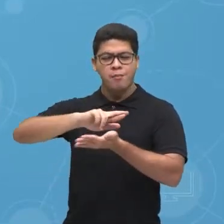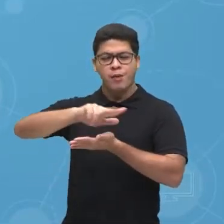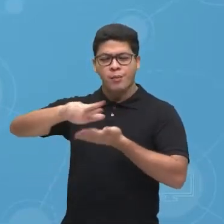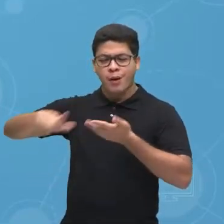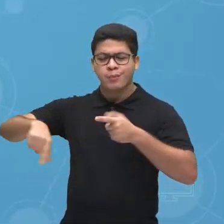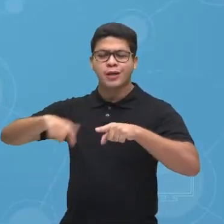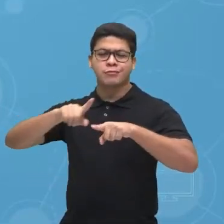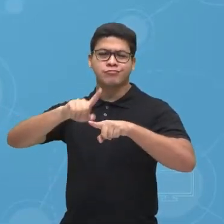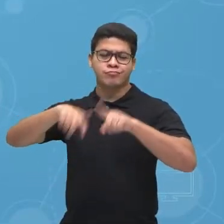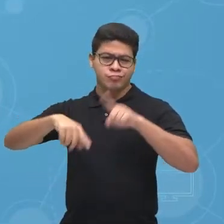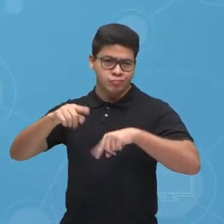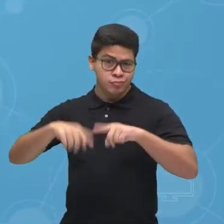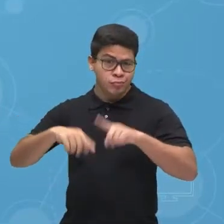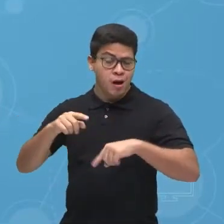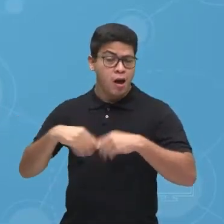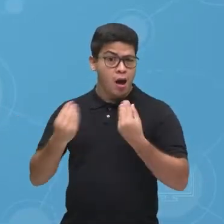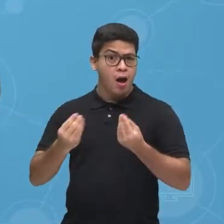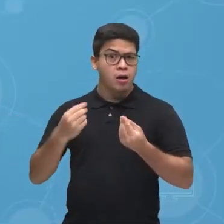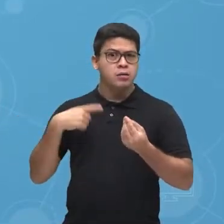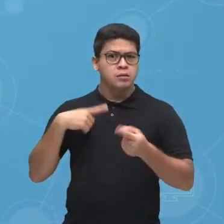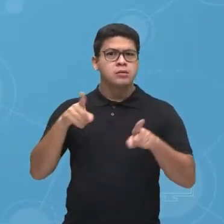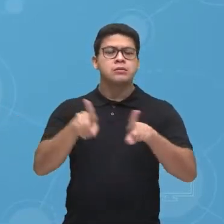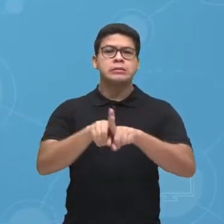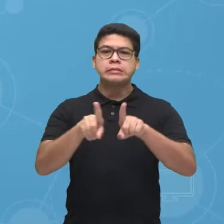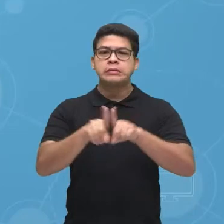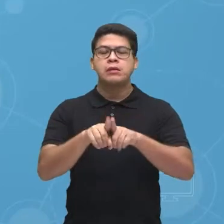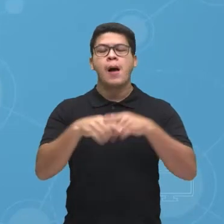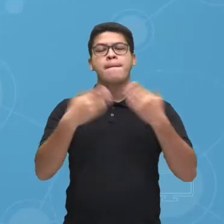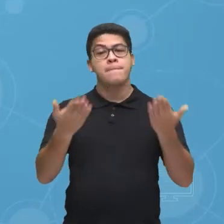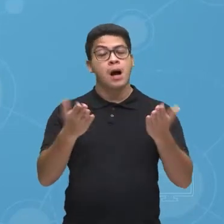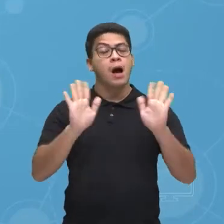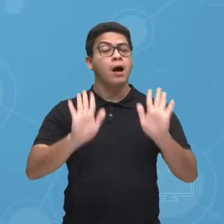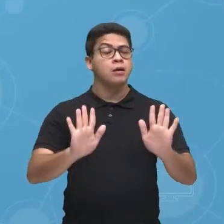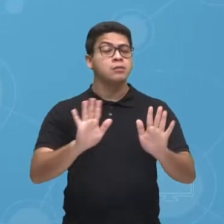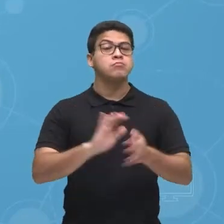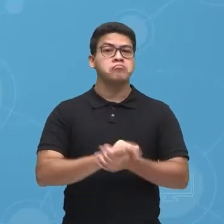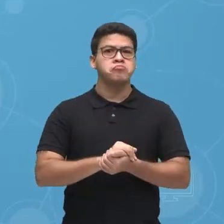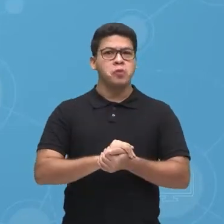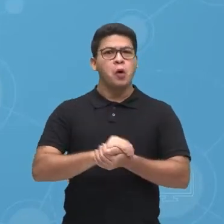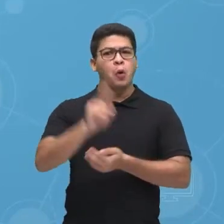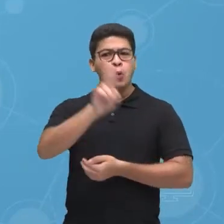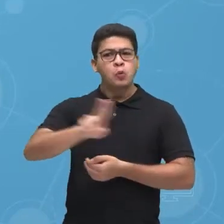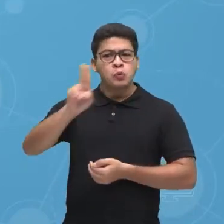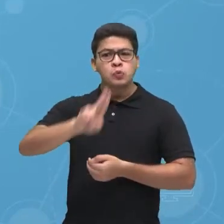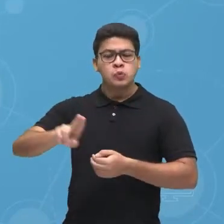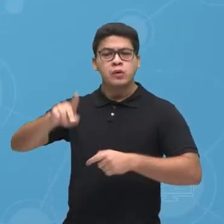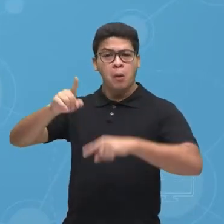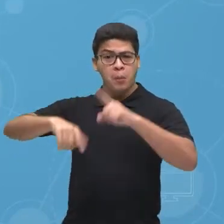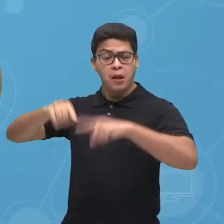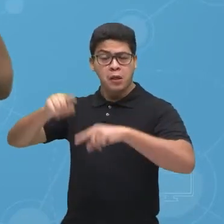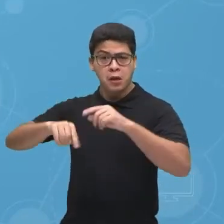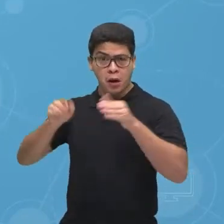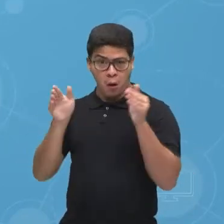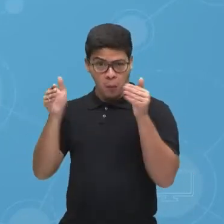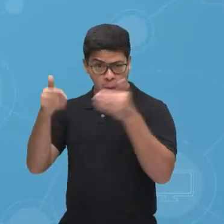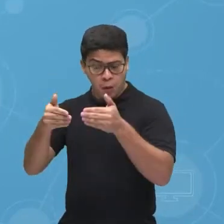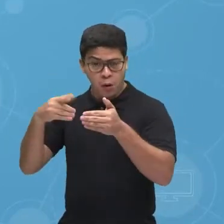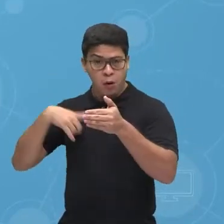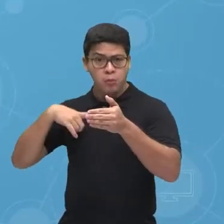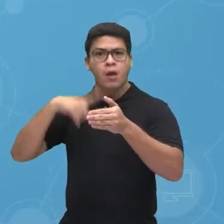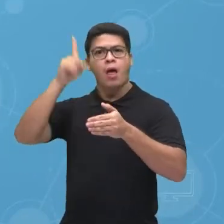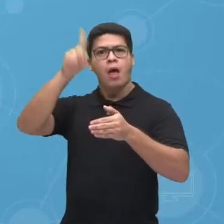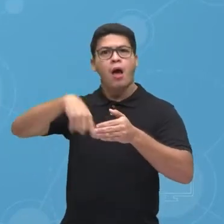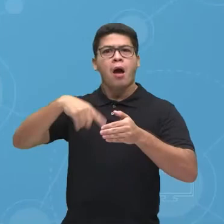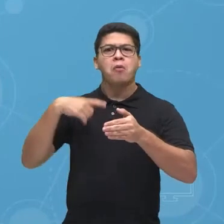mas trabalham com... A grande maioria não trabalha com música, mas trabalha com aparelhos e é um trabalho bem